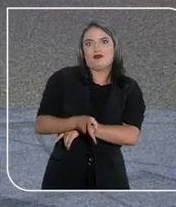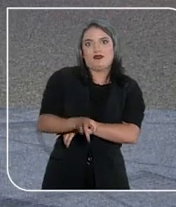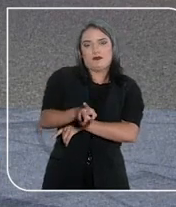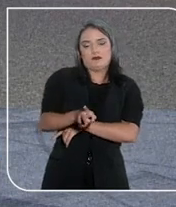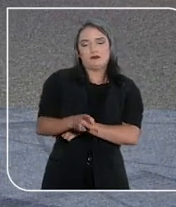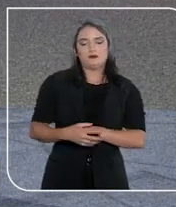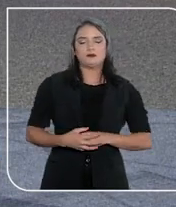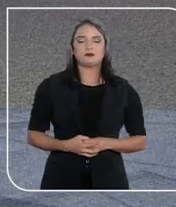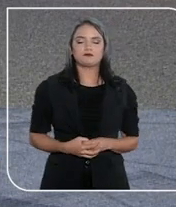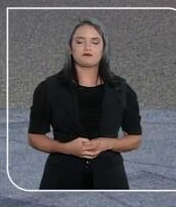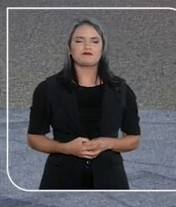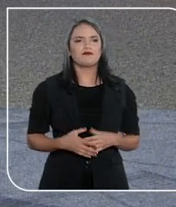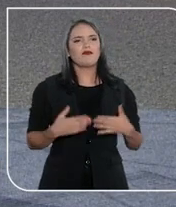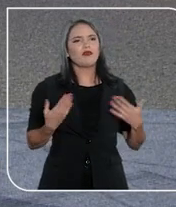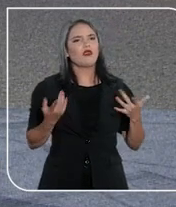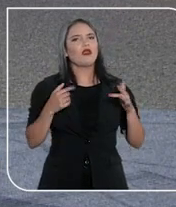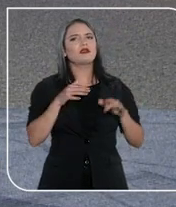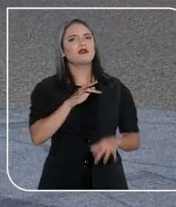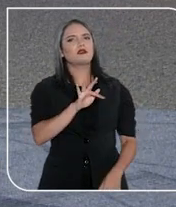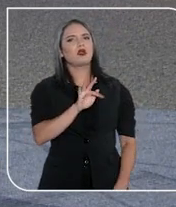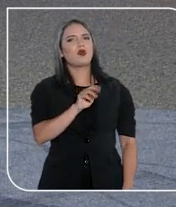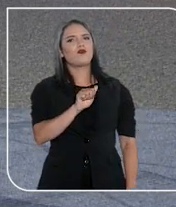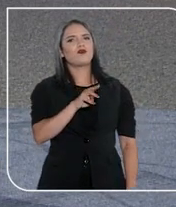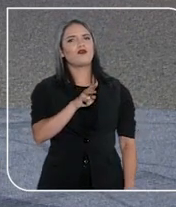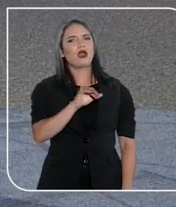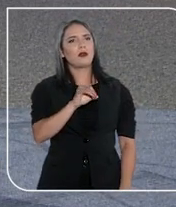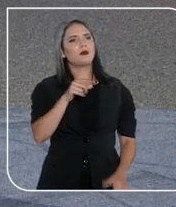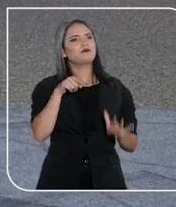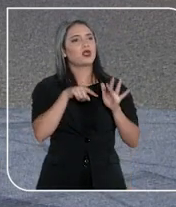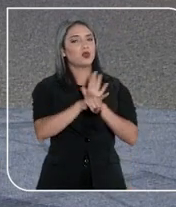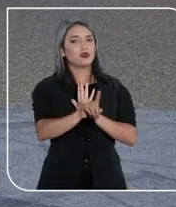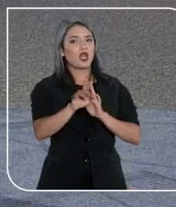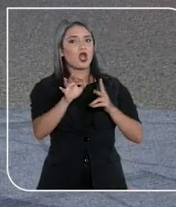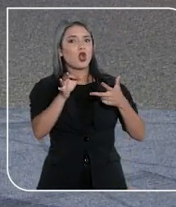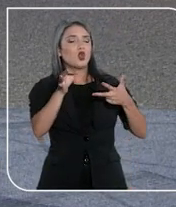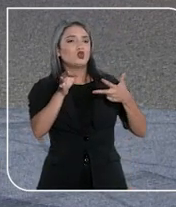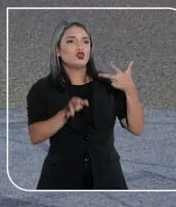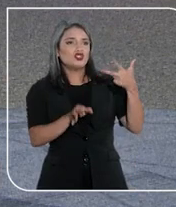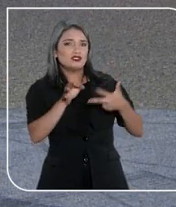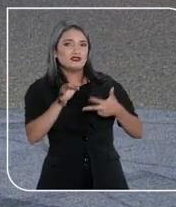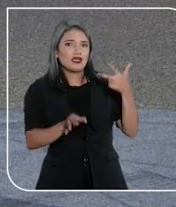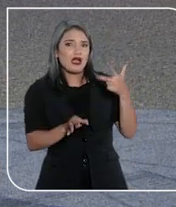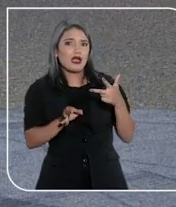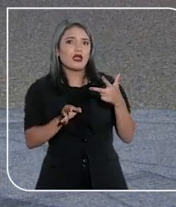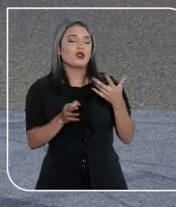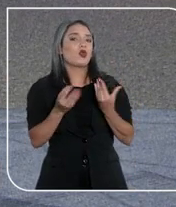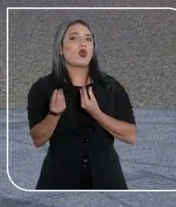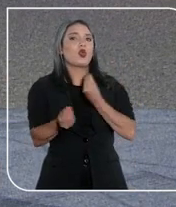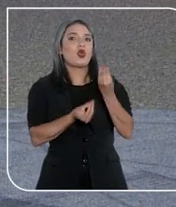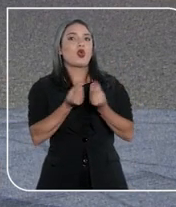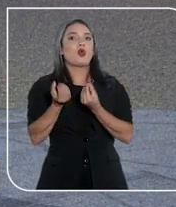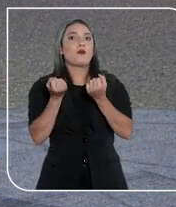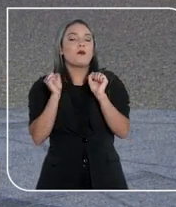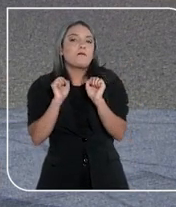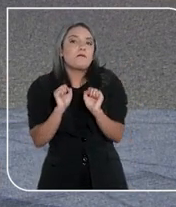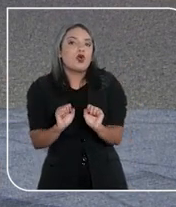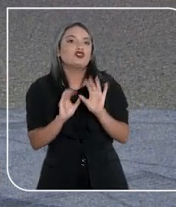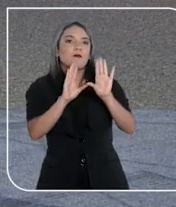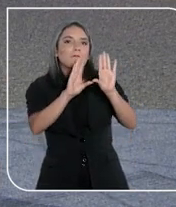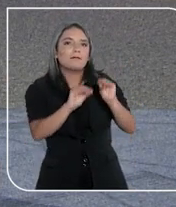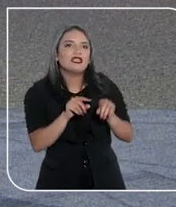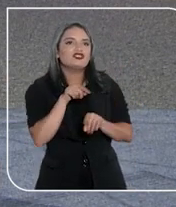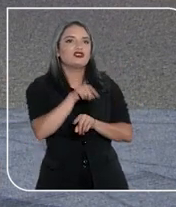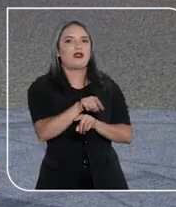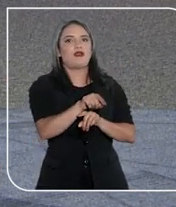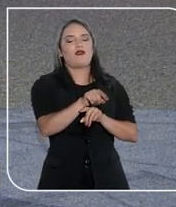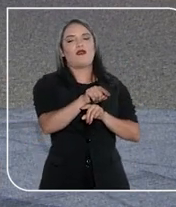gostaria de saber, então, até que ponto o Judiciário pode intervir nos atos administrativos da comissão organizadora de um concurso público? Por exemplo,